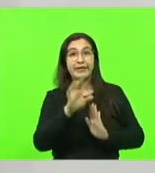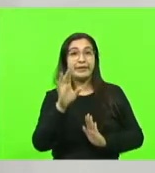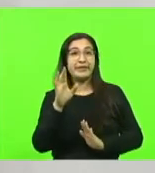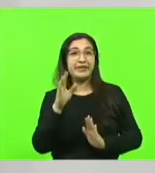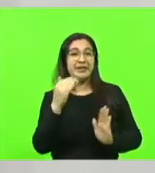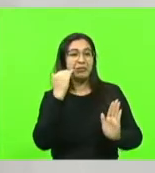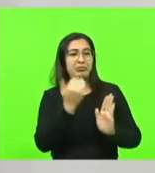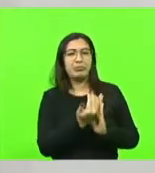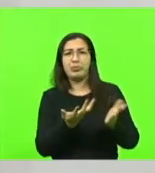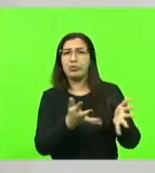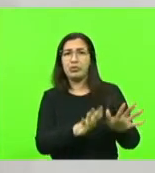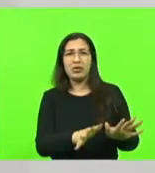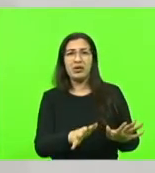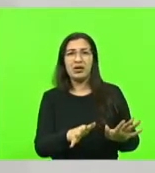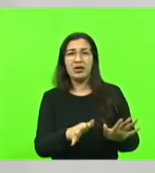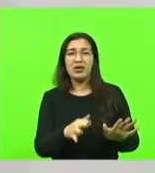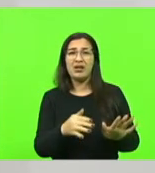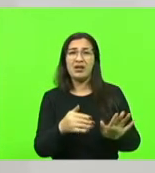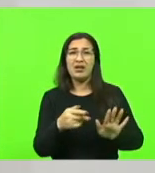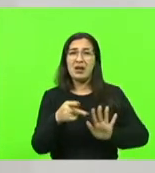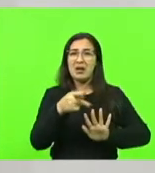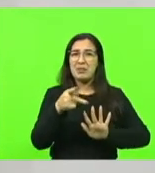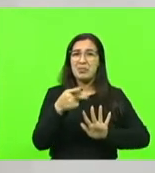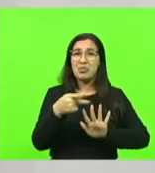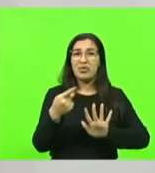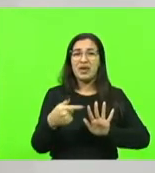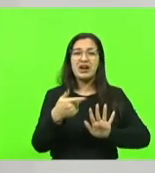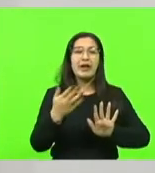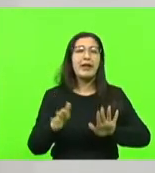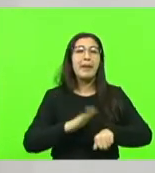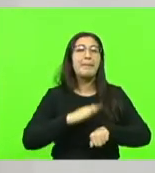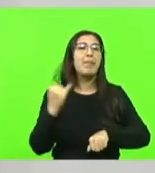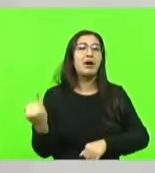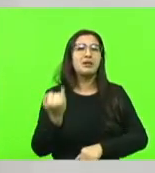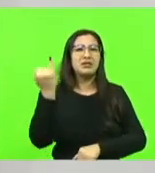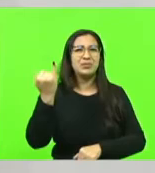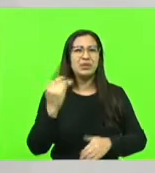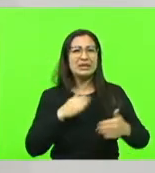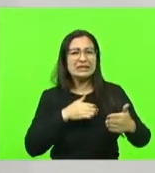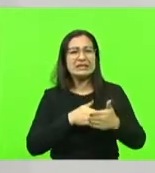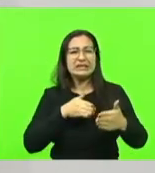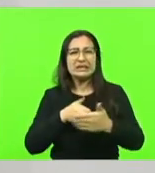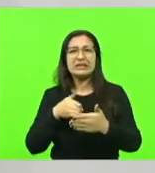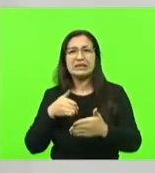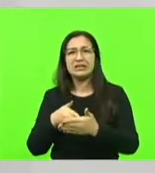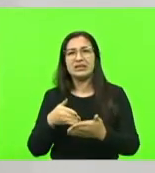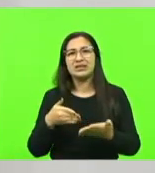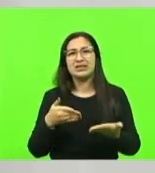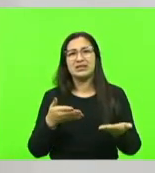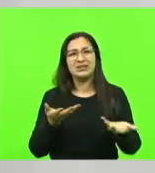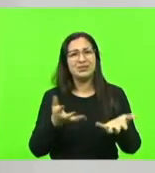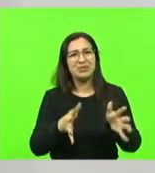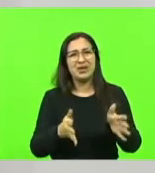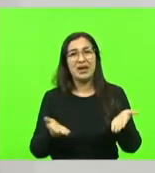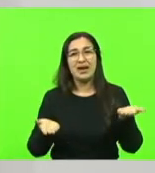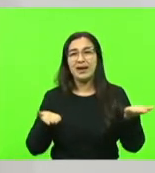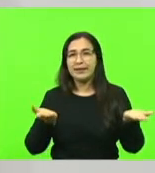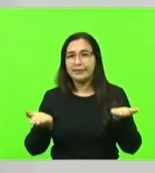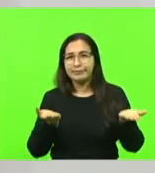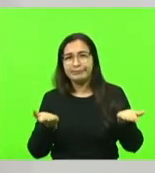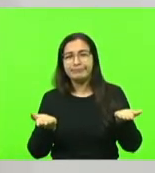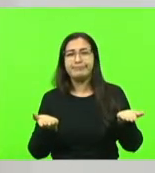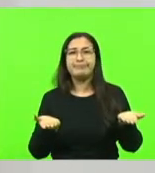ficam criando entraves na liberação de licenças para a